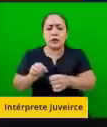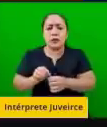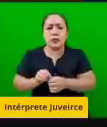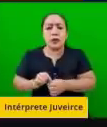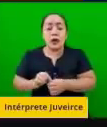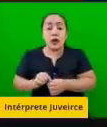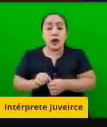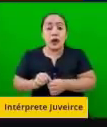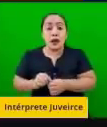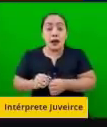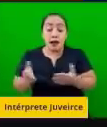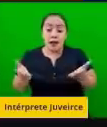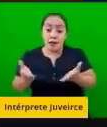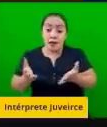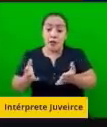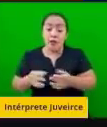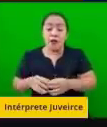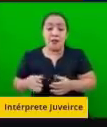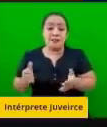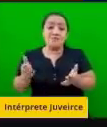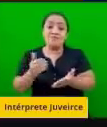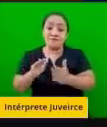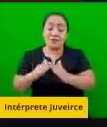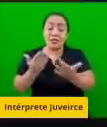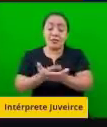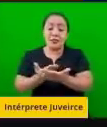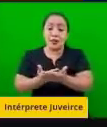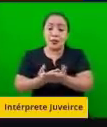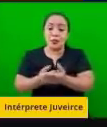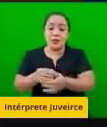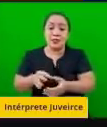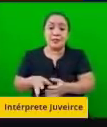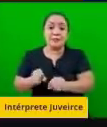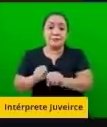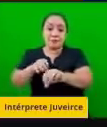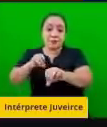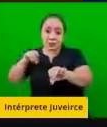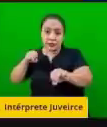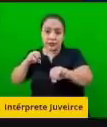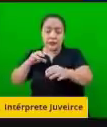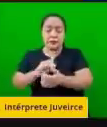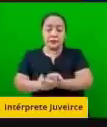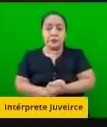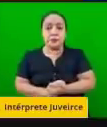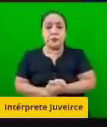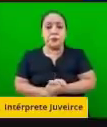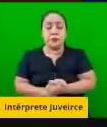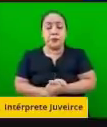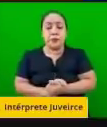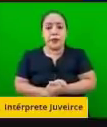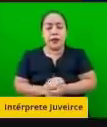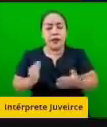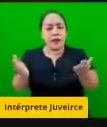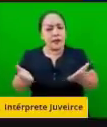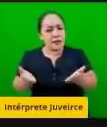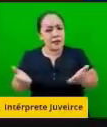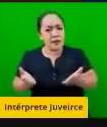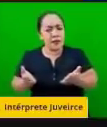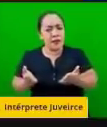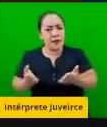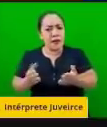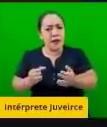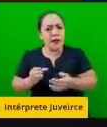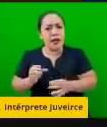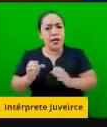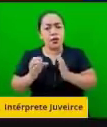estão suspensas. Para tanto, eu gostaria de abordar com vocês o conteúdo, ou pelo menos